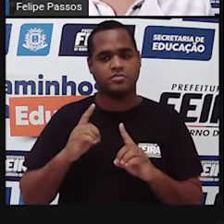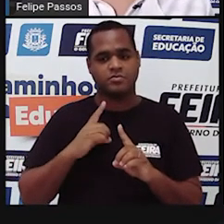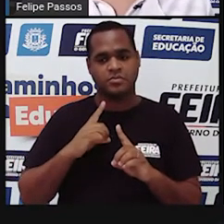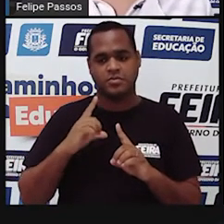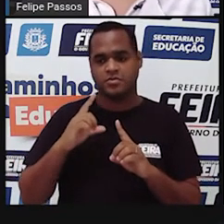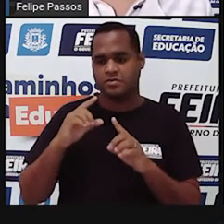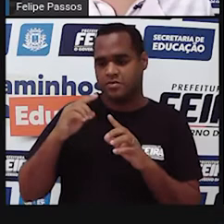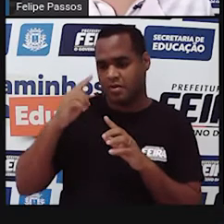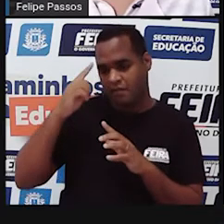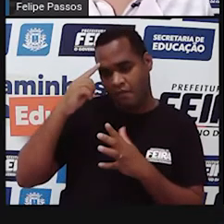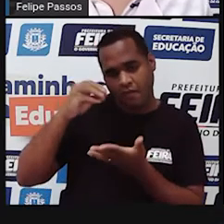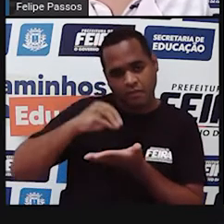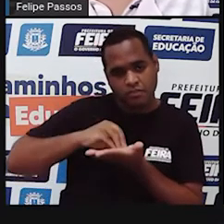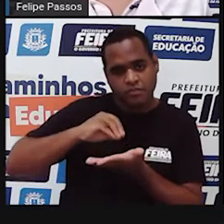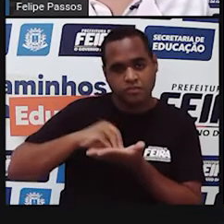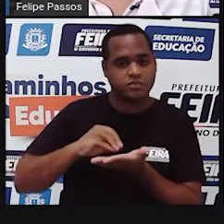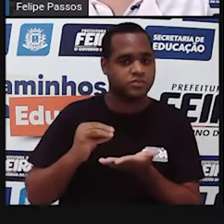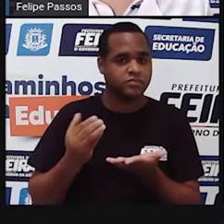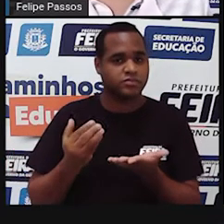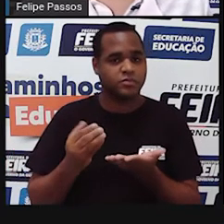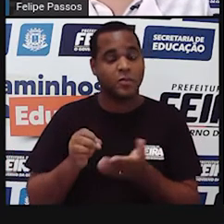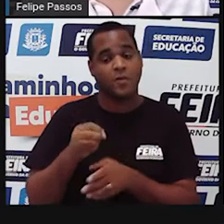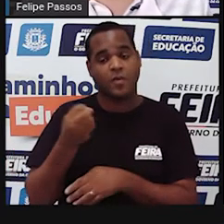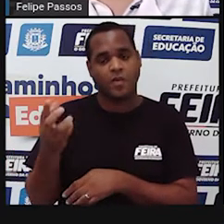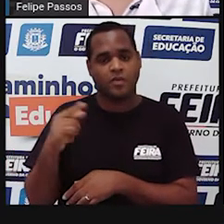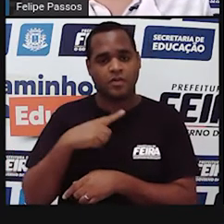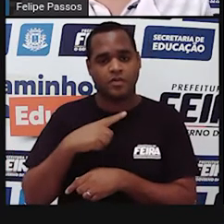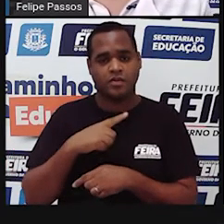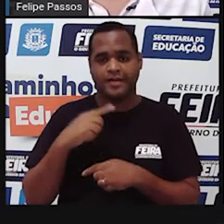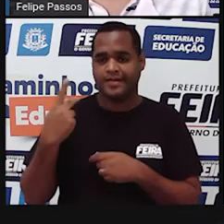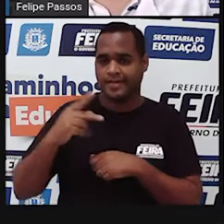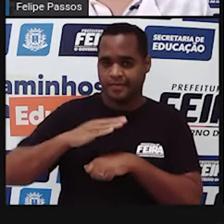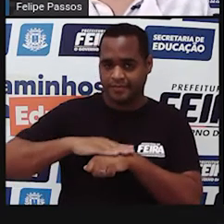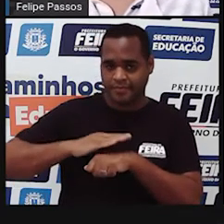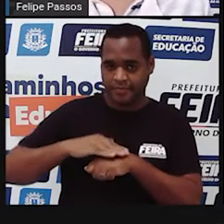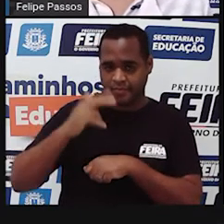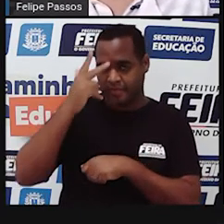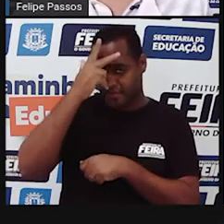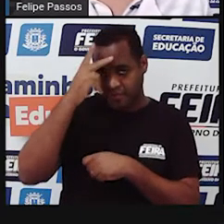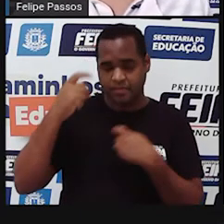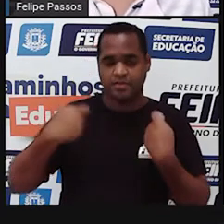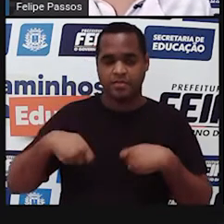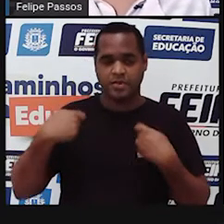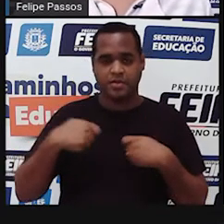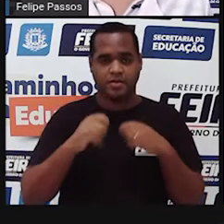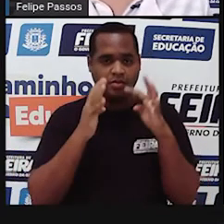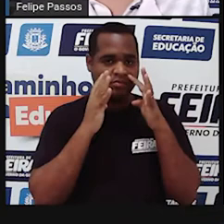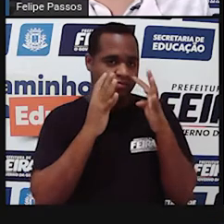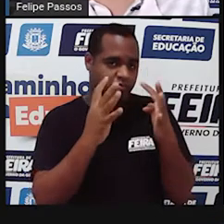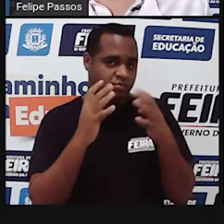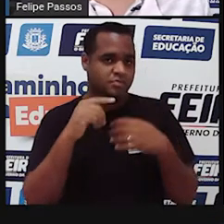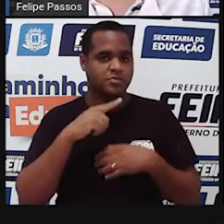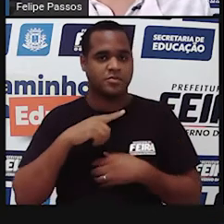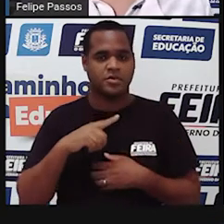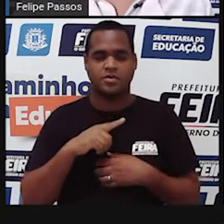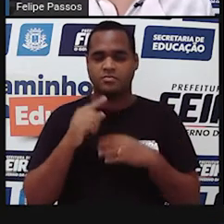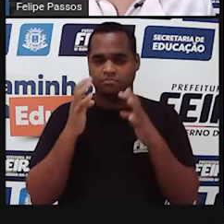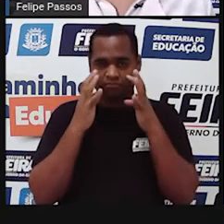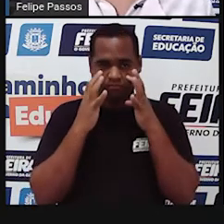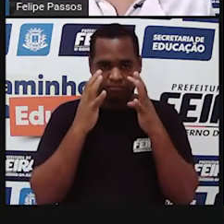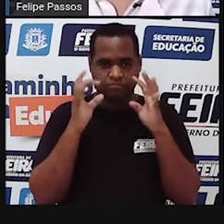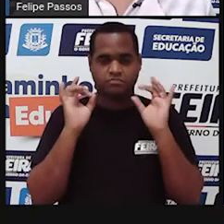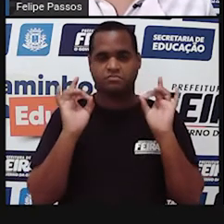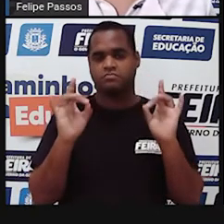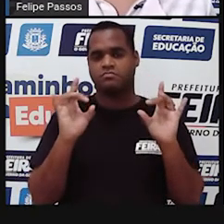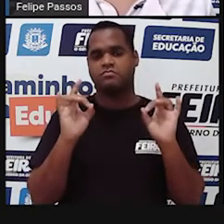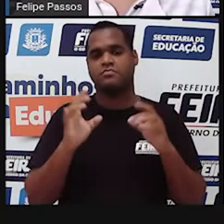déficit. E essa condição faz com que a pessoa ela precise de alguma atenção a mais, alguma atenção especial.